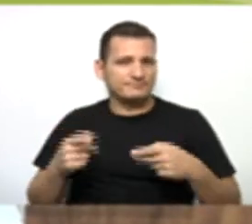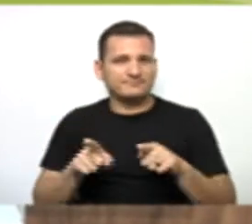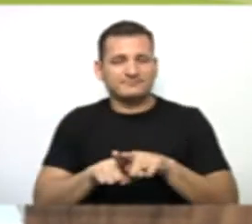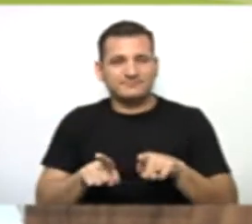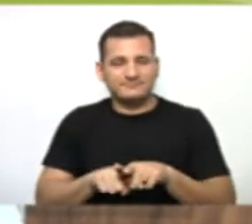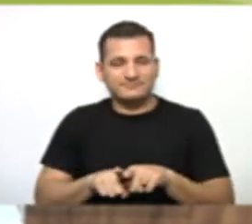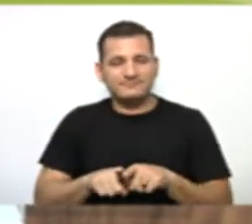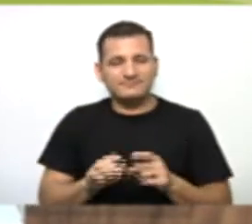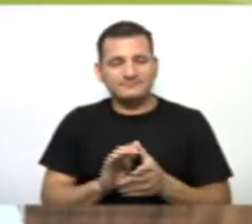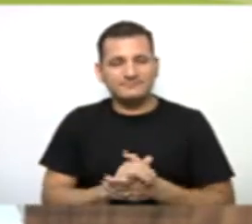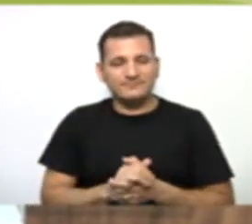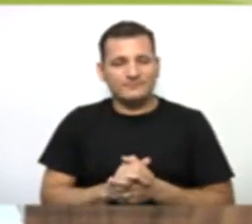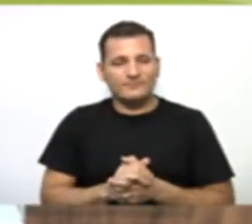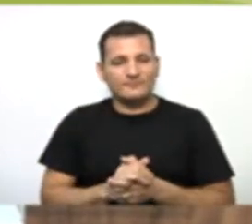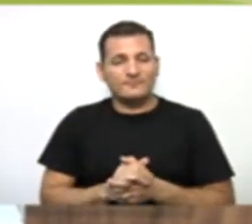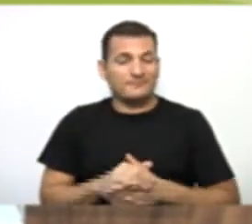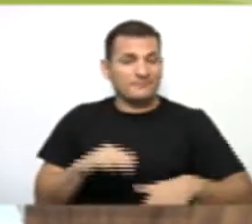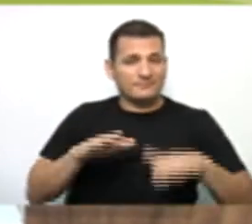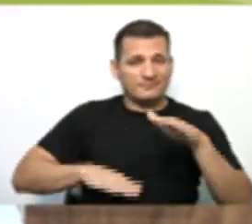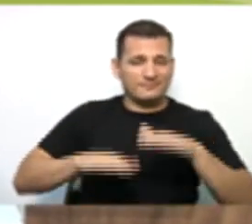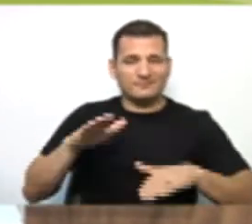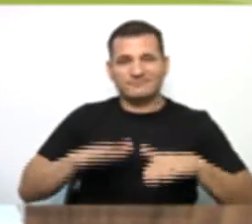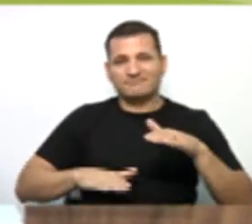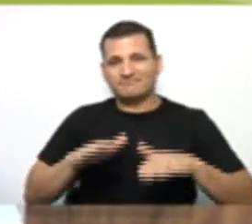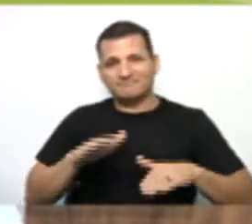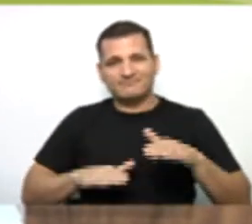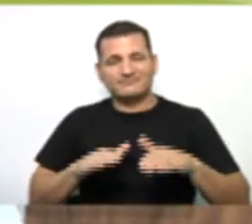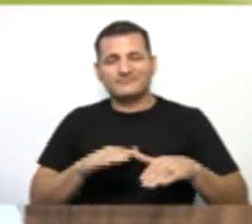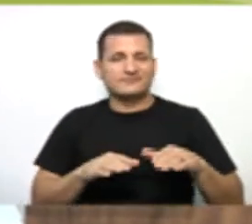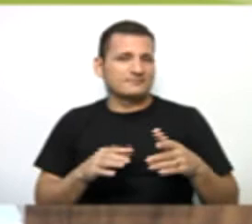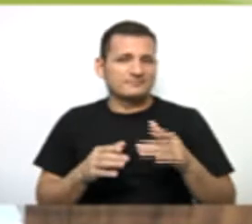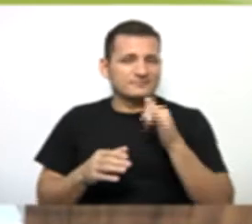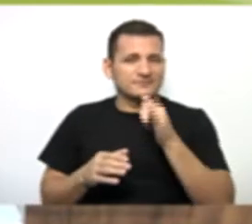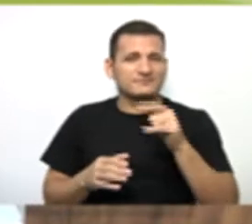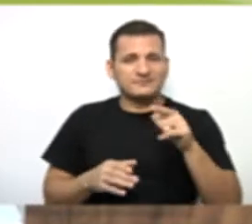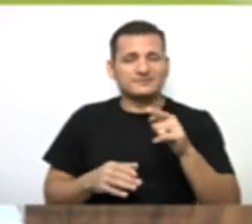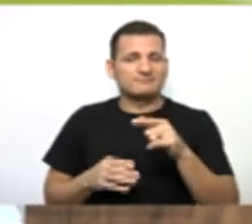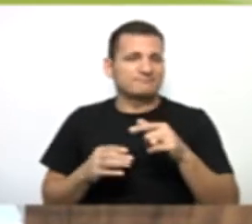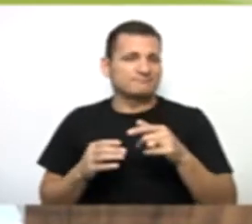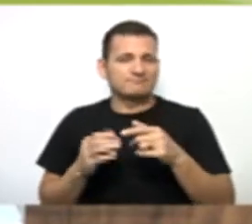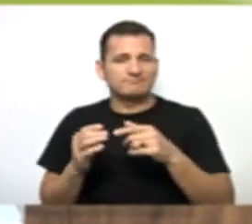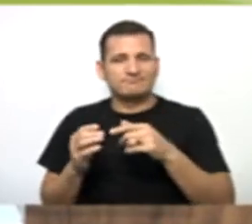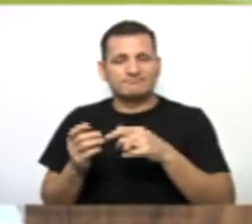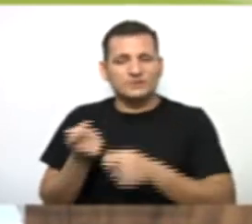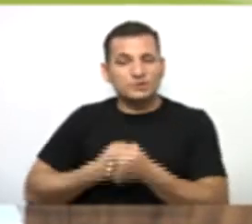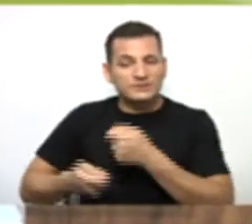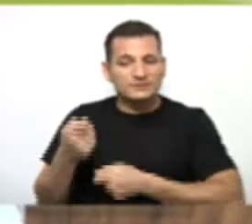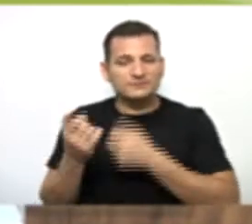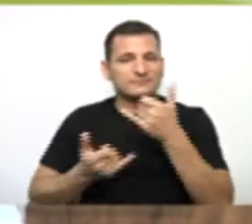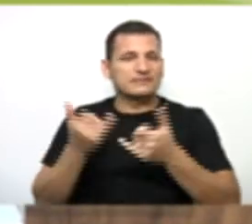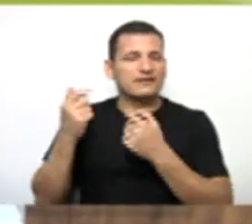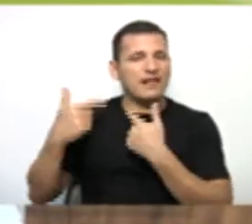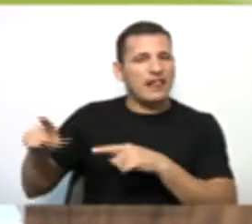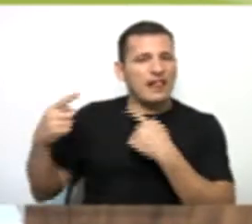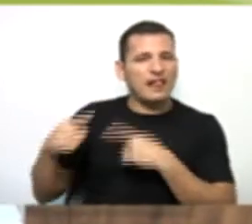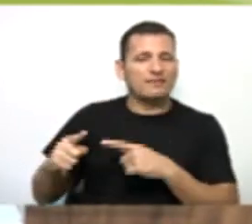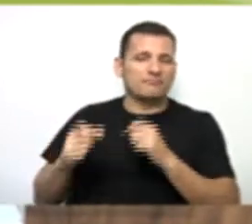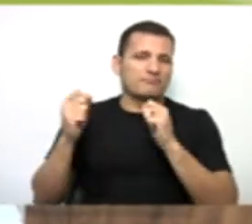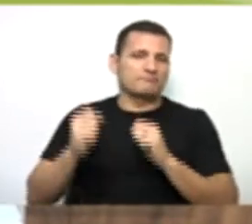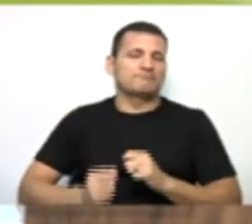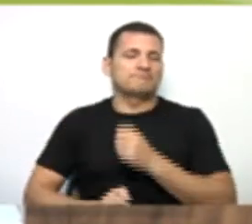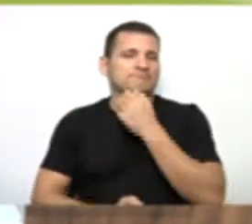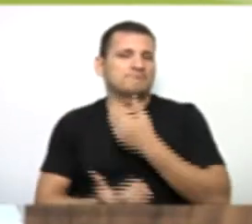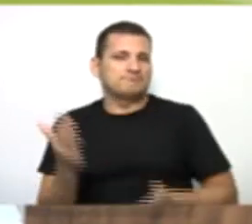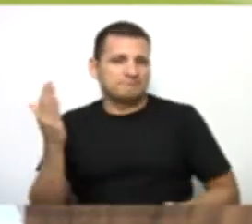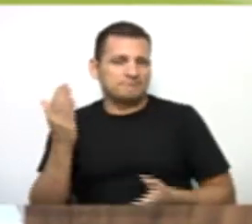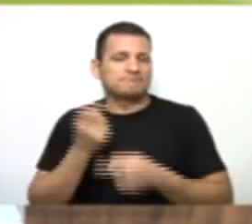também, muitas vezes se você numa brincadeira informal na negociação, isso pode levar realmente a perder em